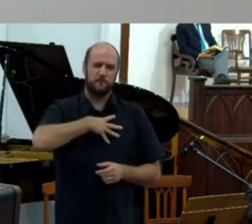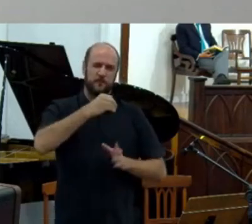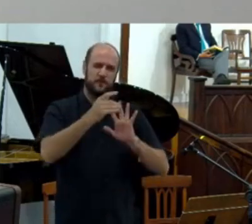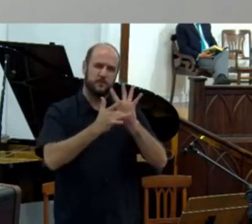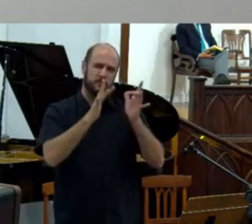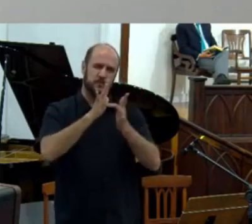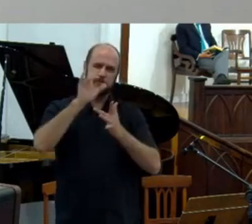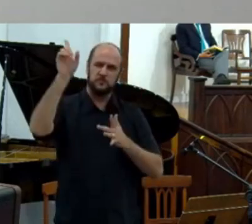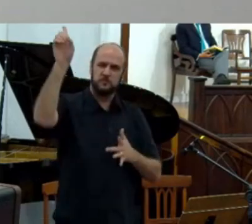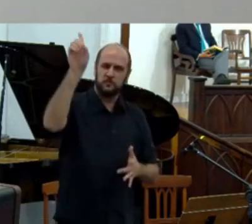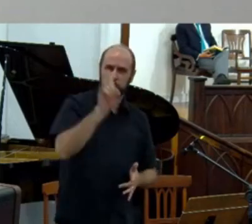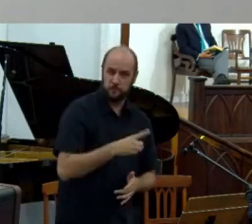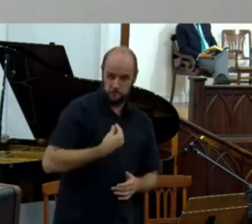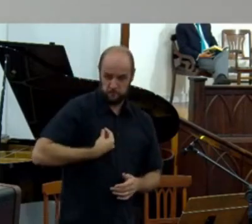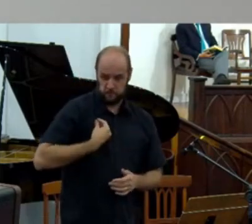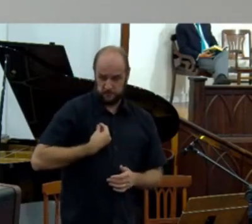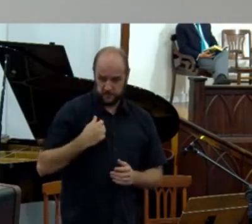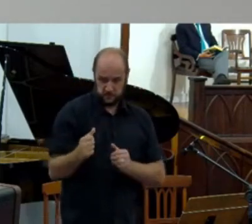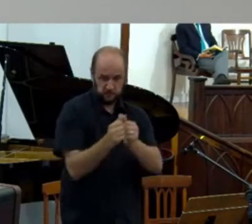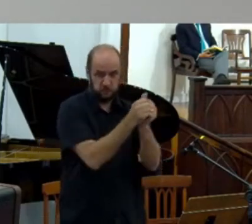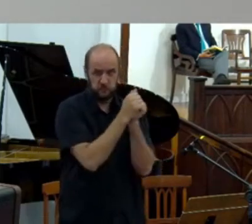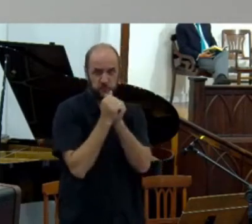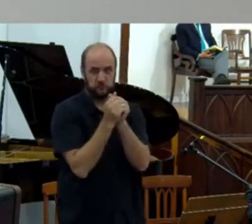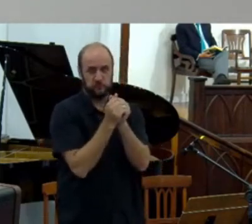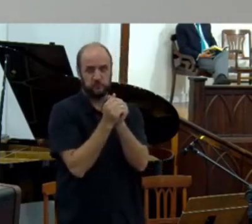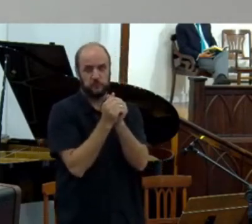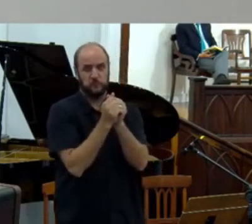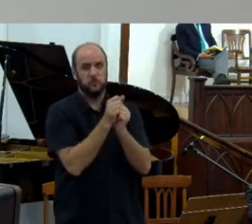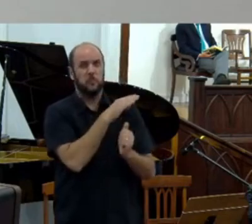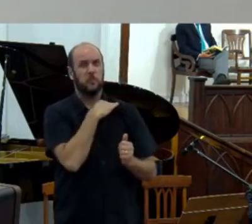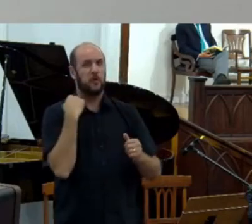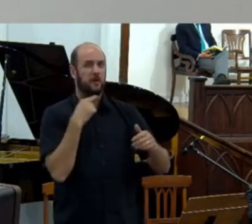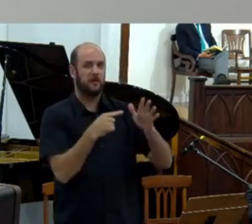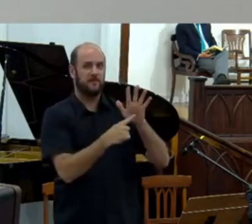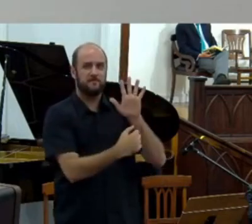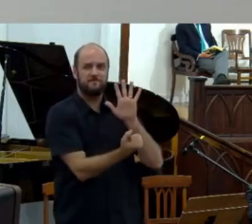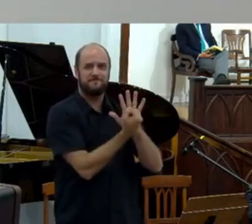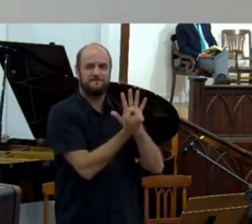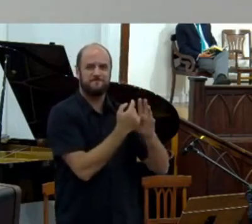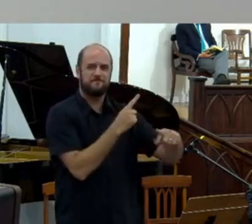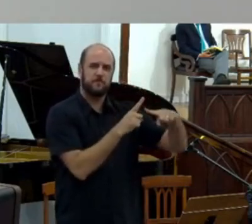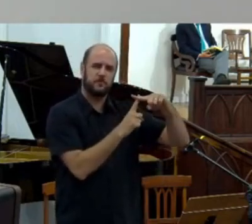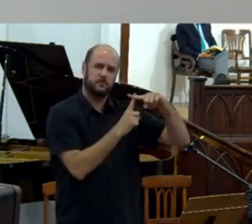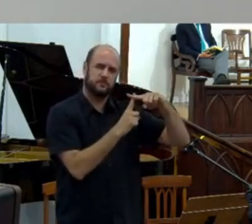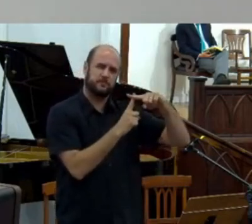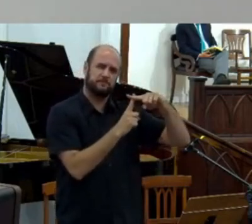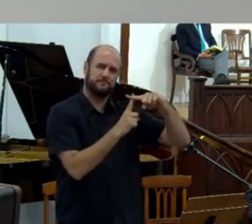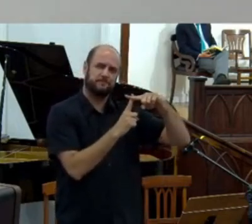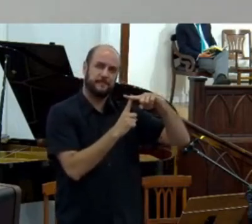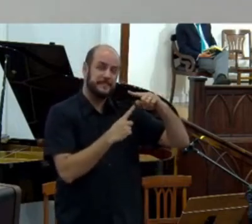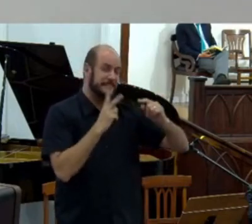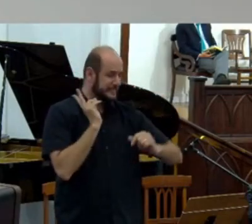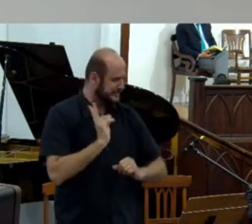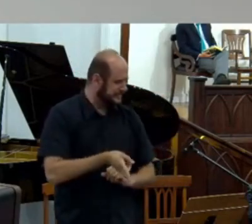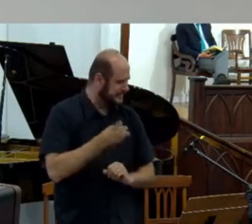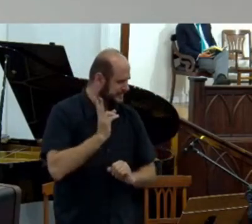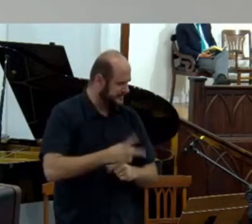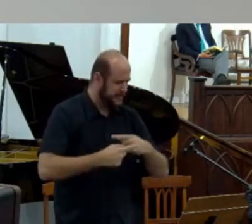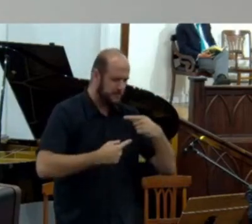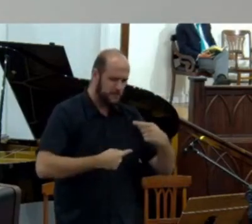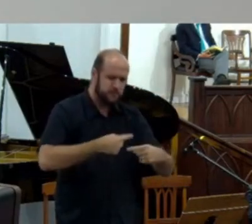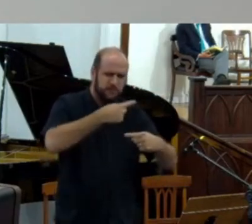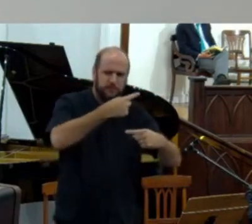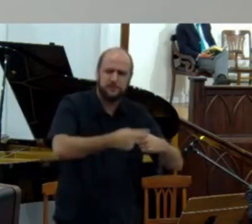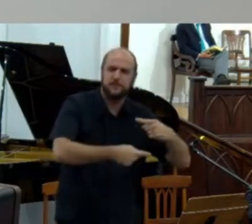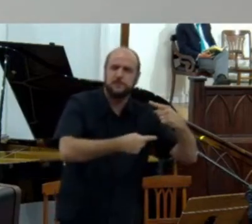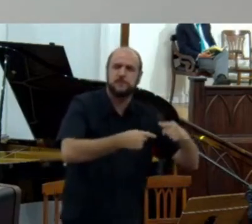para habitar entre nós, para que morresse em uma cruz em nosso lugar. Continuamente o Senhor intervém